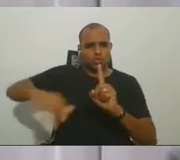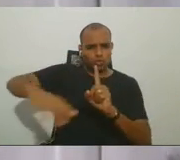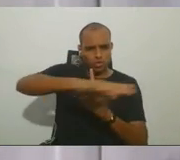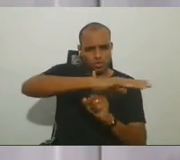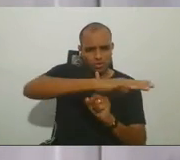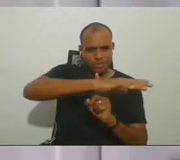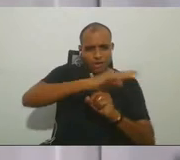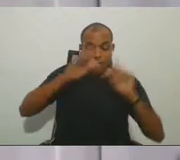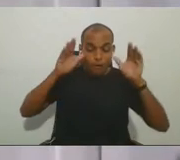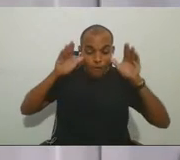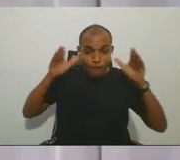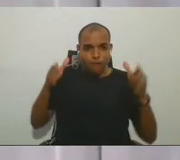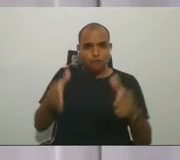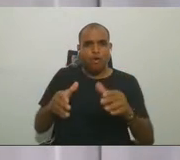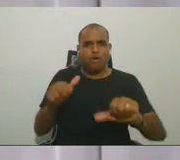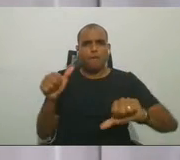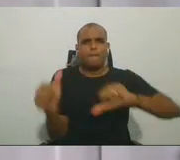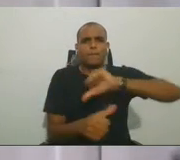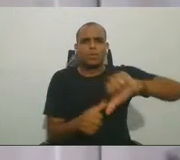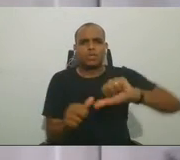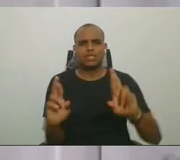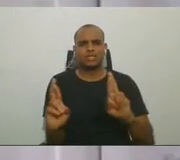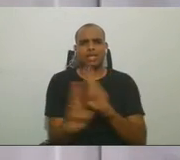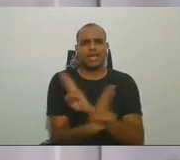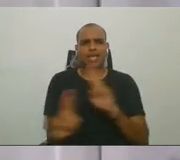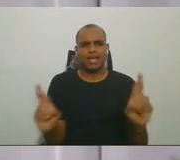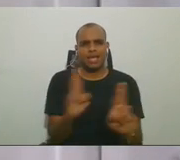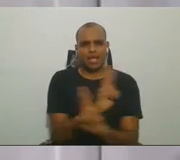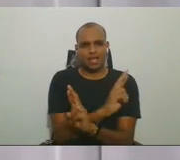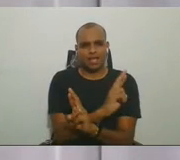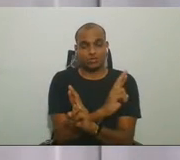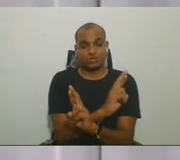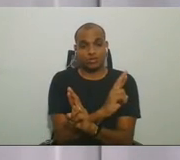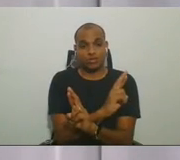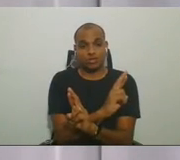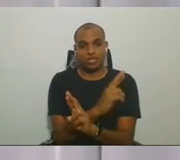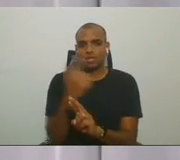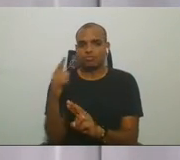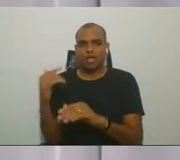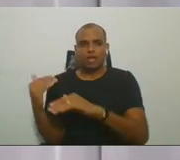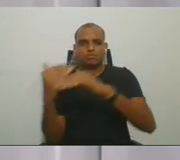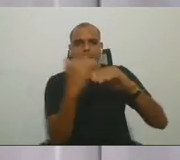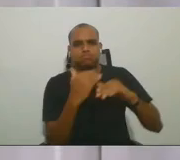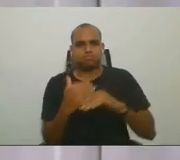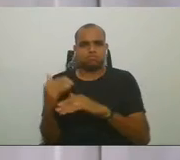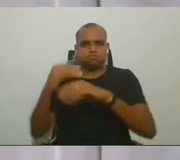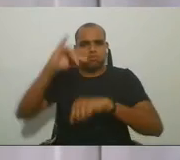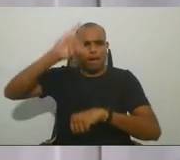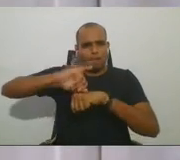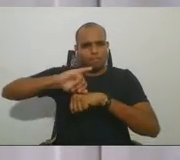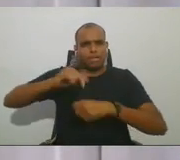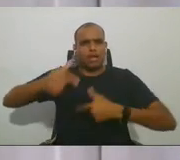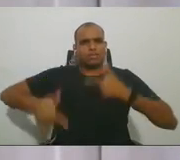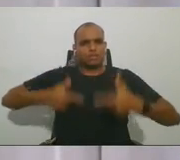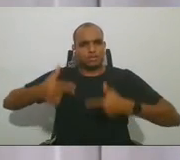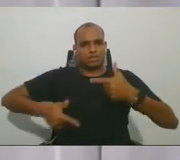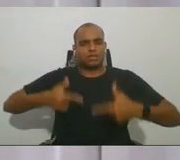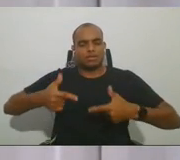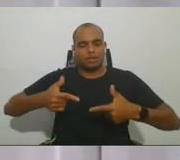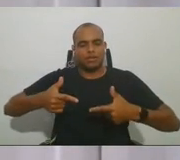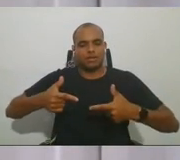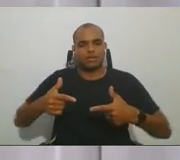centrada na alteração das relações intrinsecamente não equitativas no capital de trabalho e em